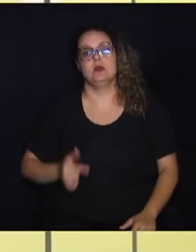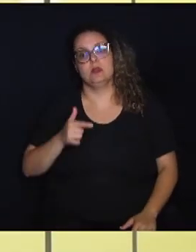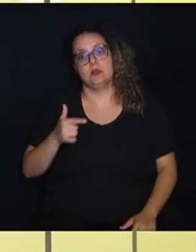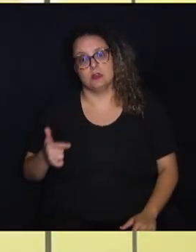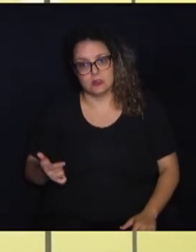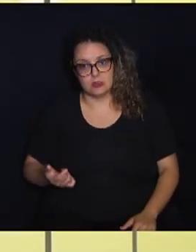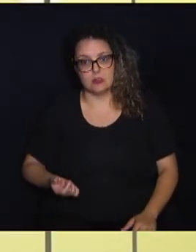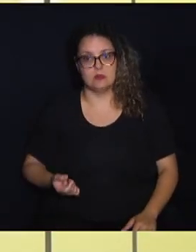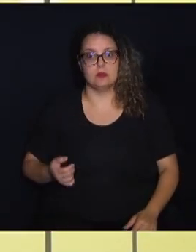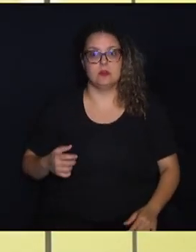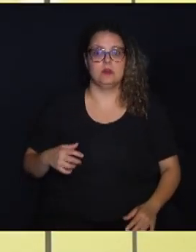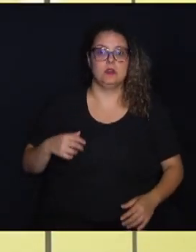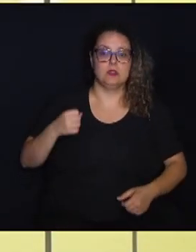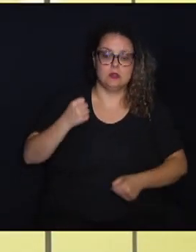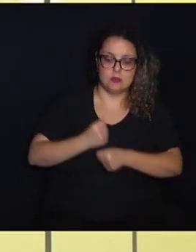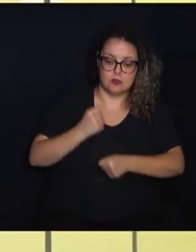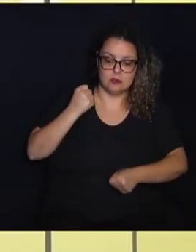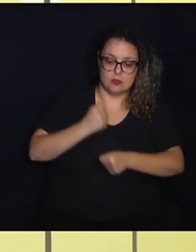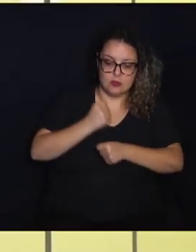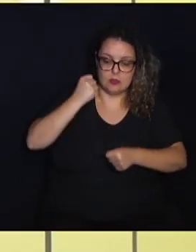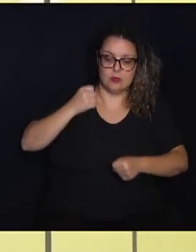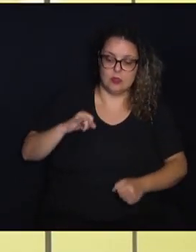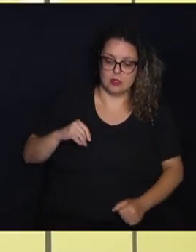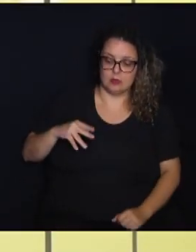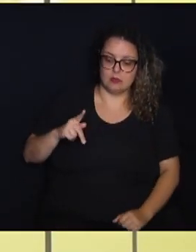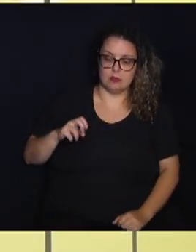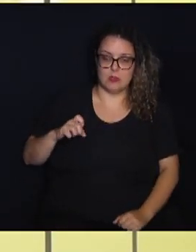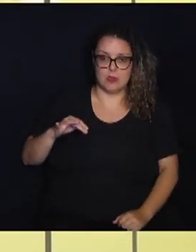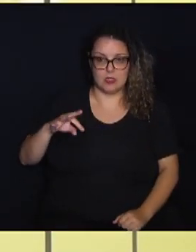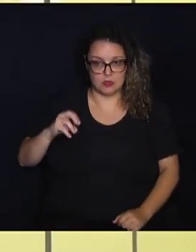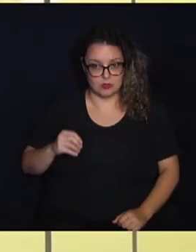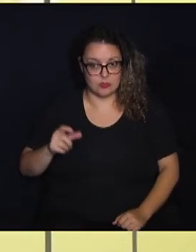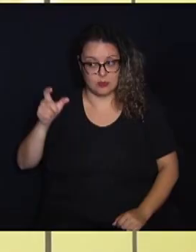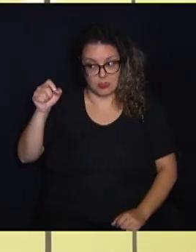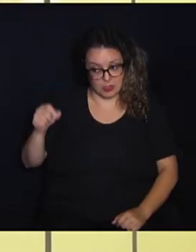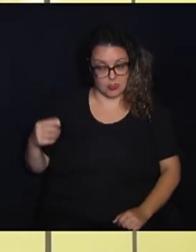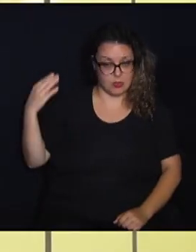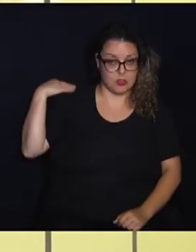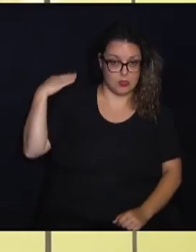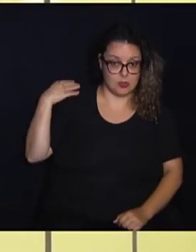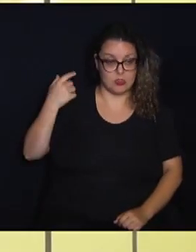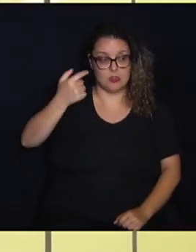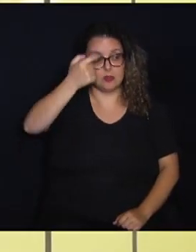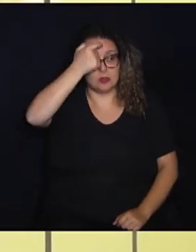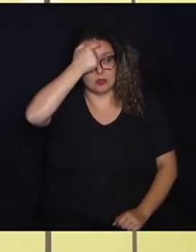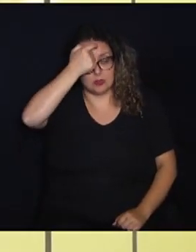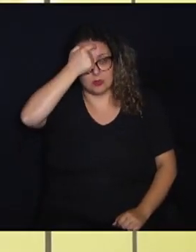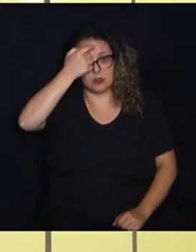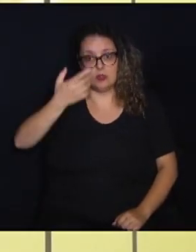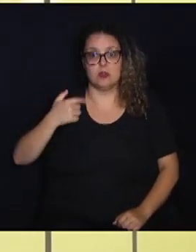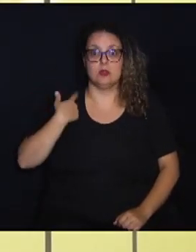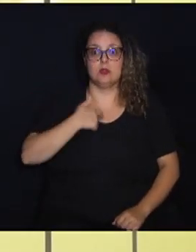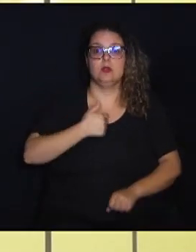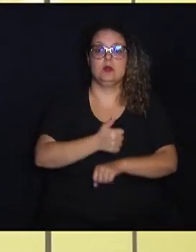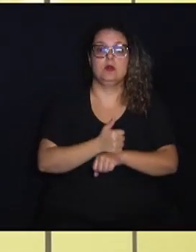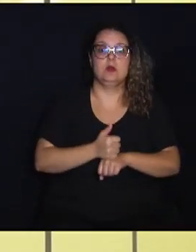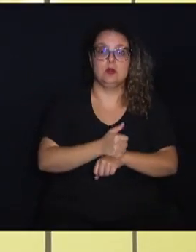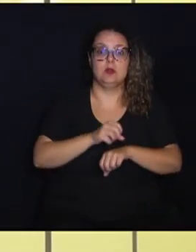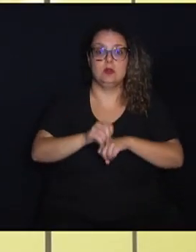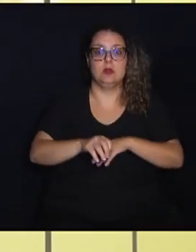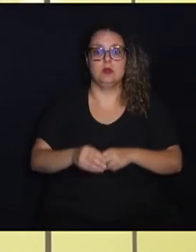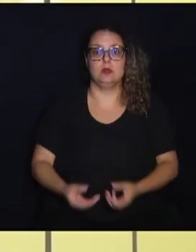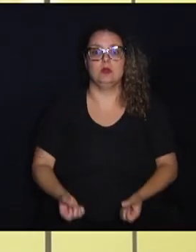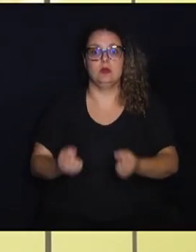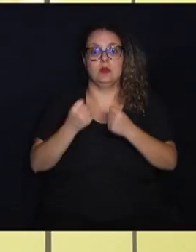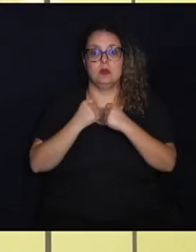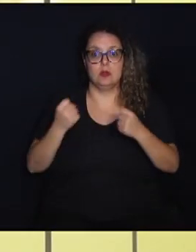também trabalha a hérnia de disco. Então, essa consciência que nós, profissionais da educação física, vamos